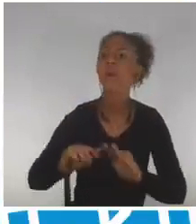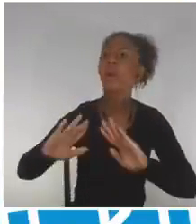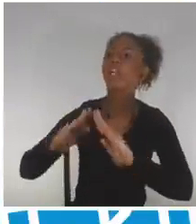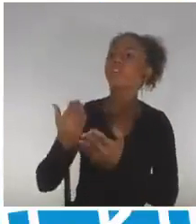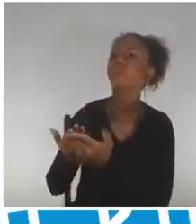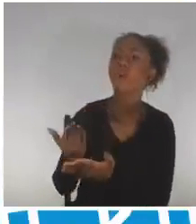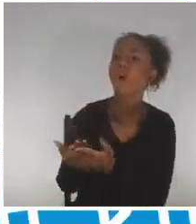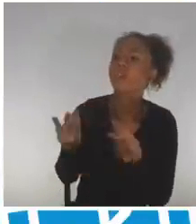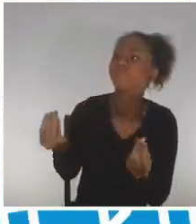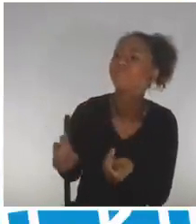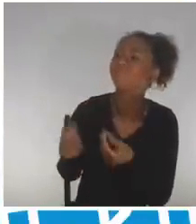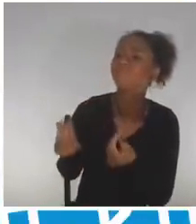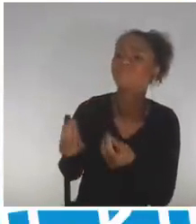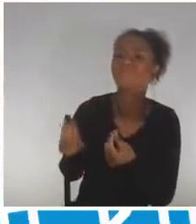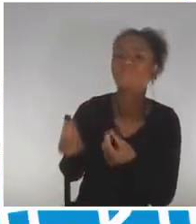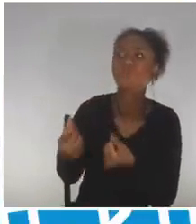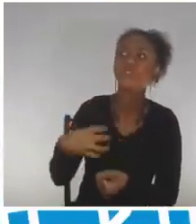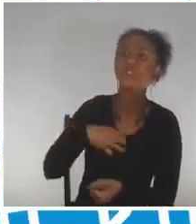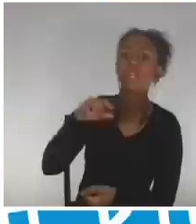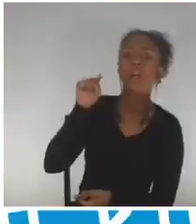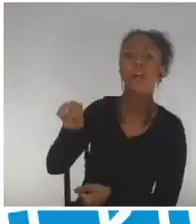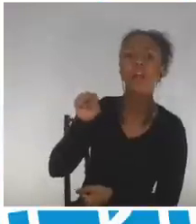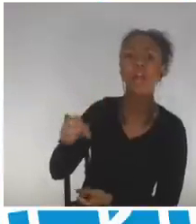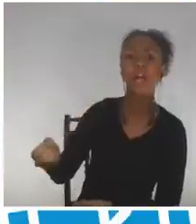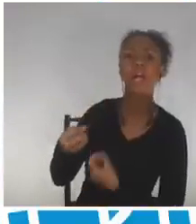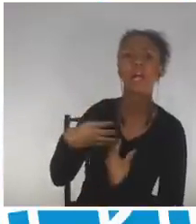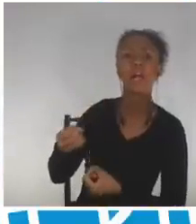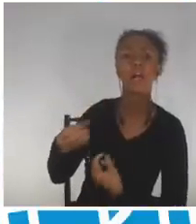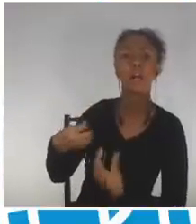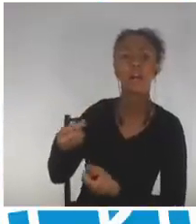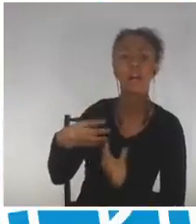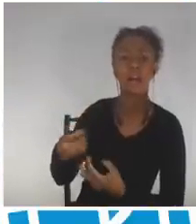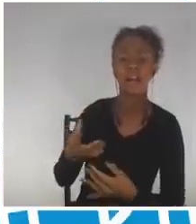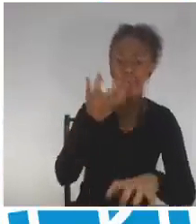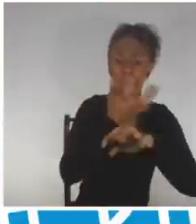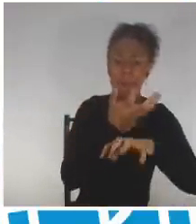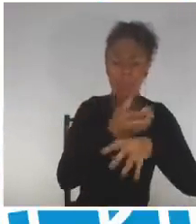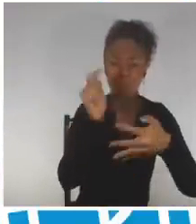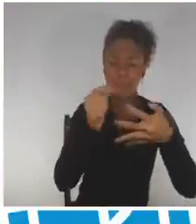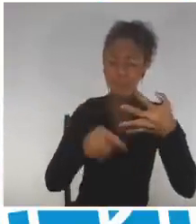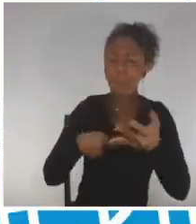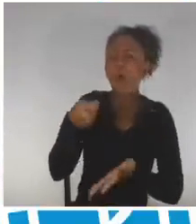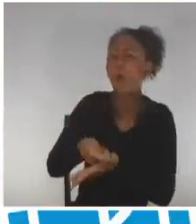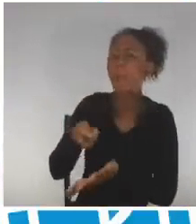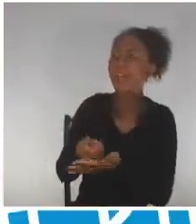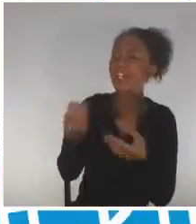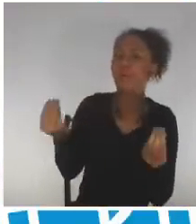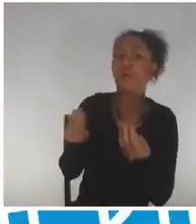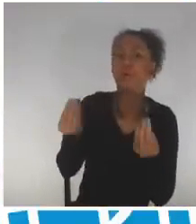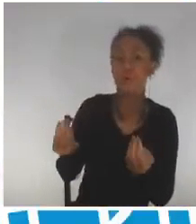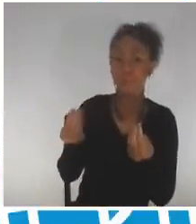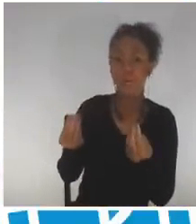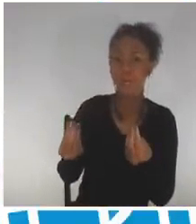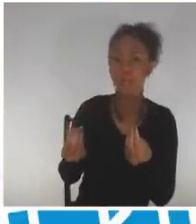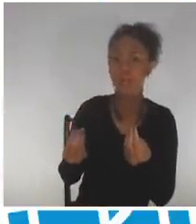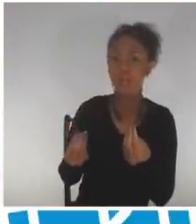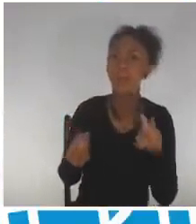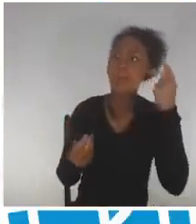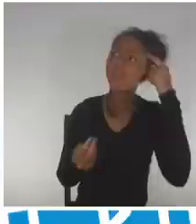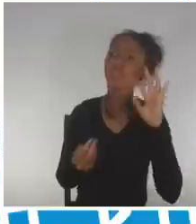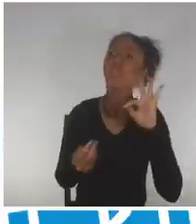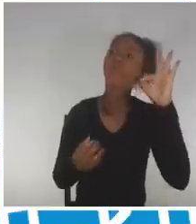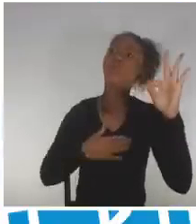sentido naquela escola de 13, 14 disciplinas obrigatórias, independente do seu sonho de futuro.